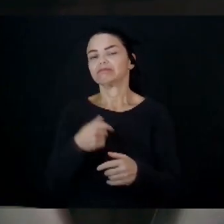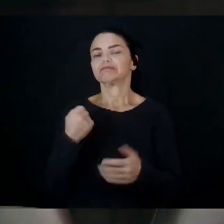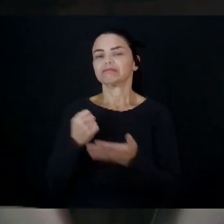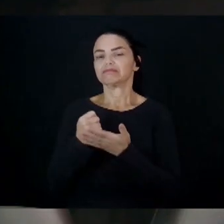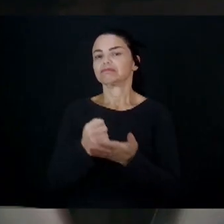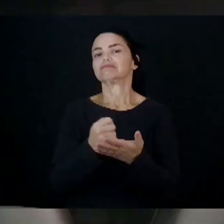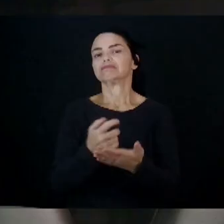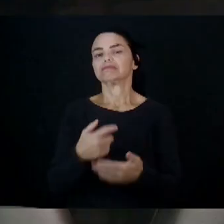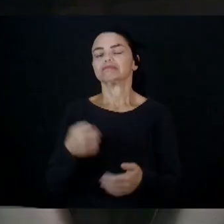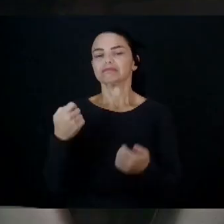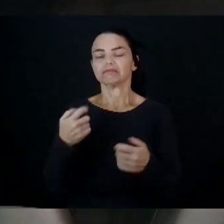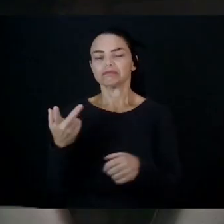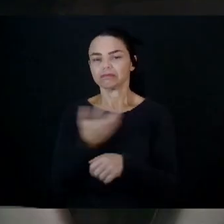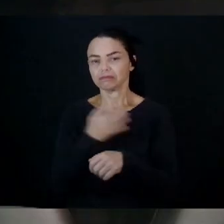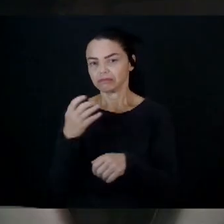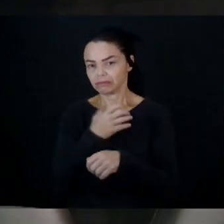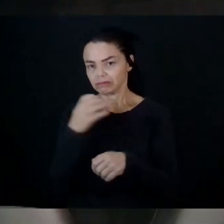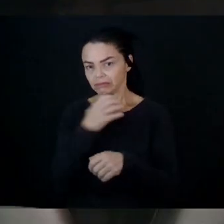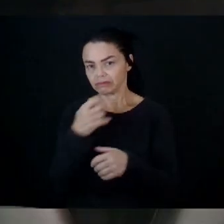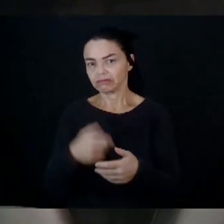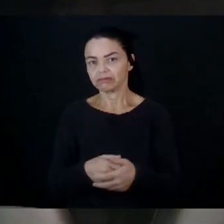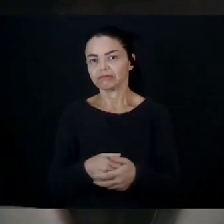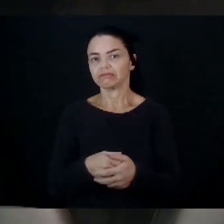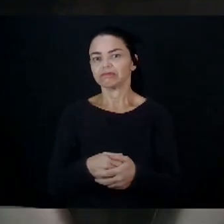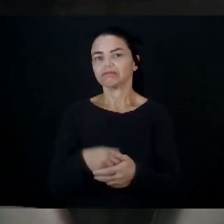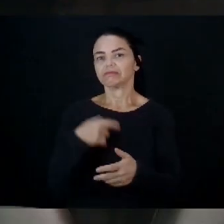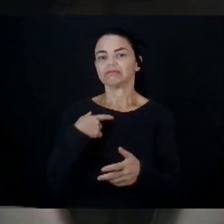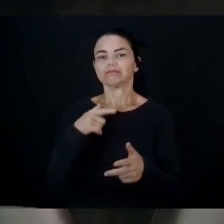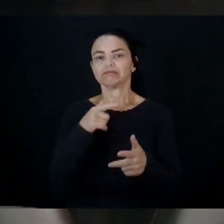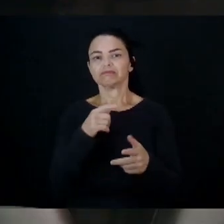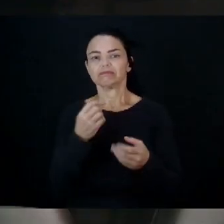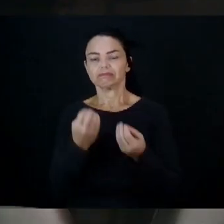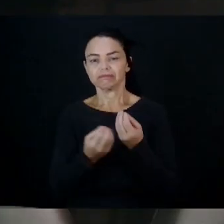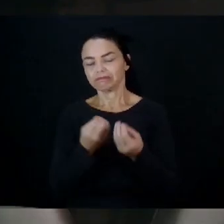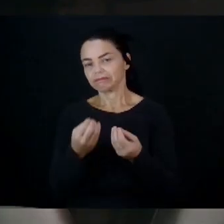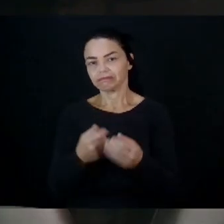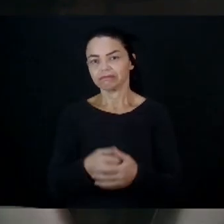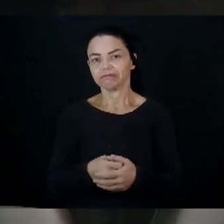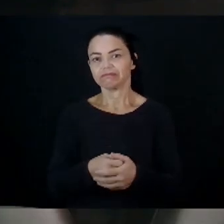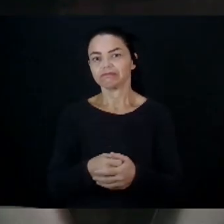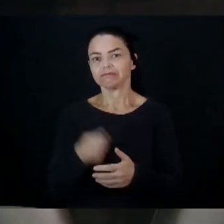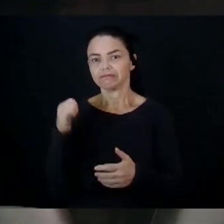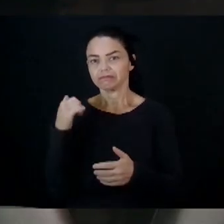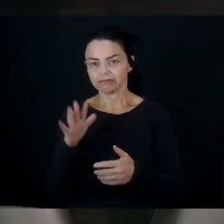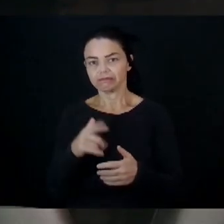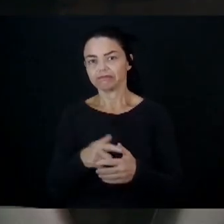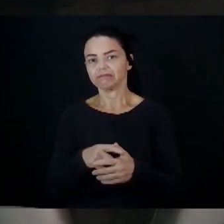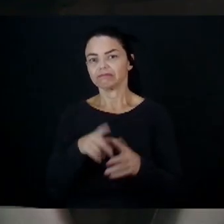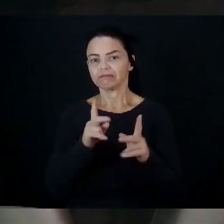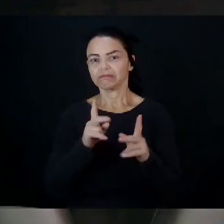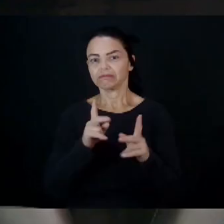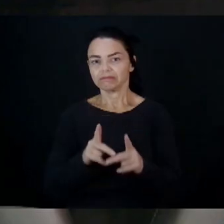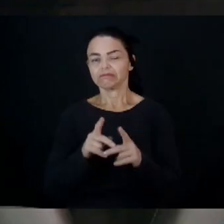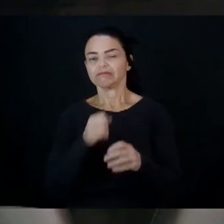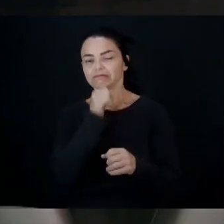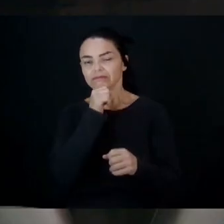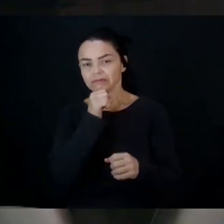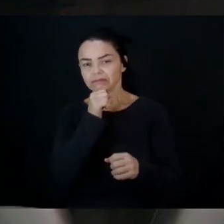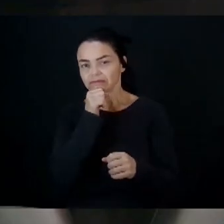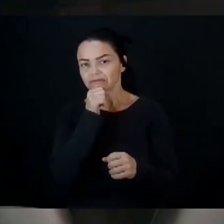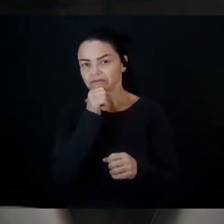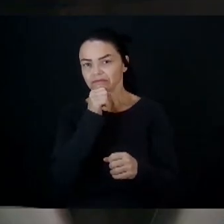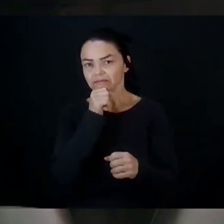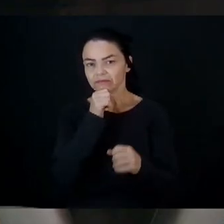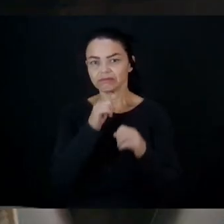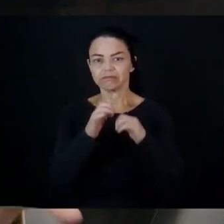né? Tanto por uma questão de, mais ali na população idosa, de doenças neurodegenerativas,